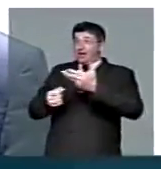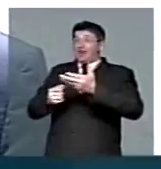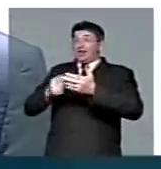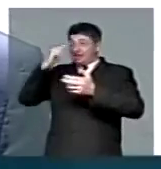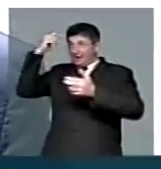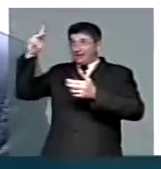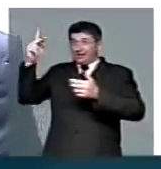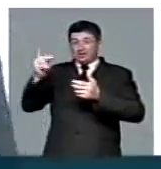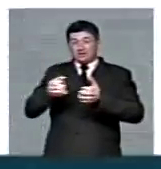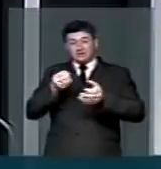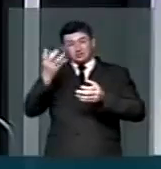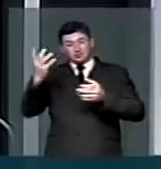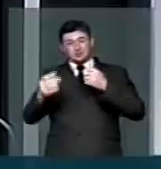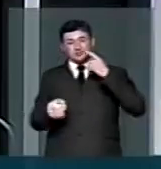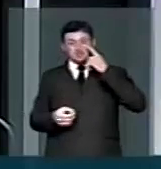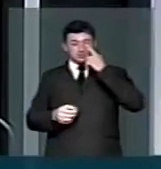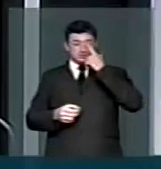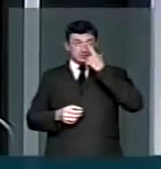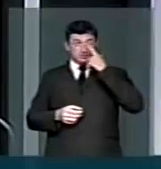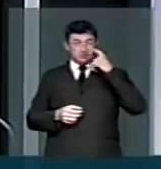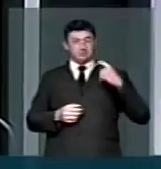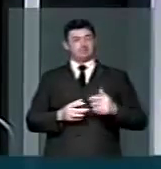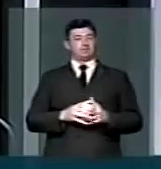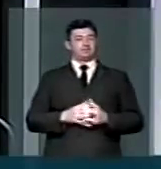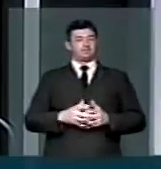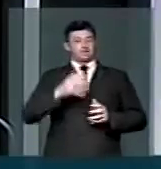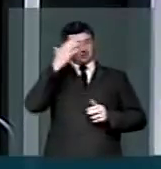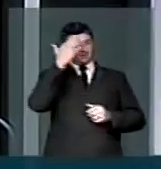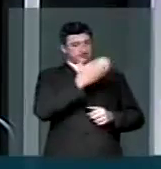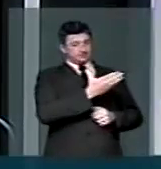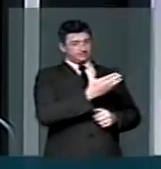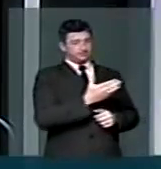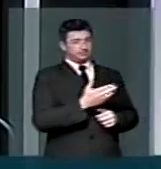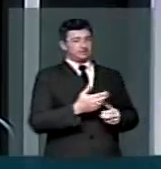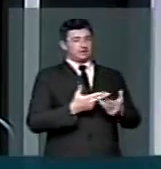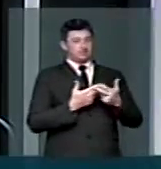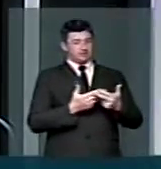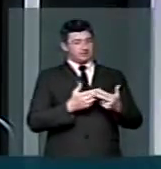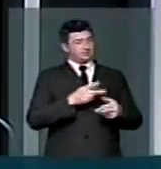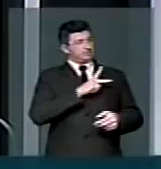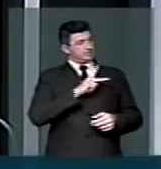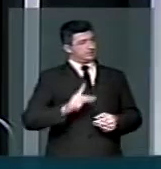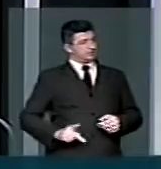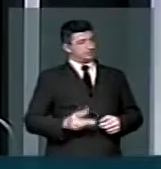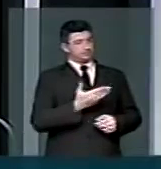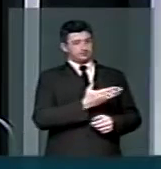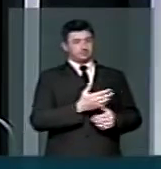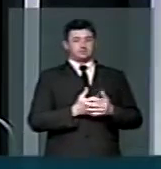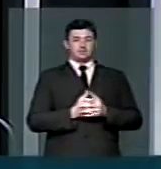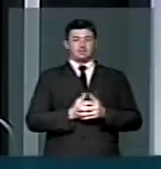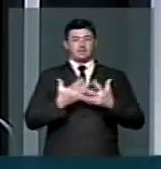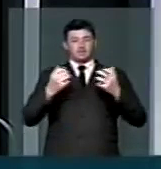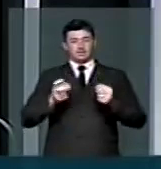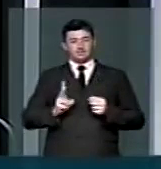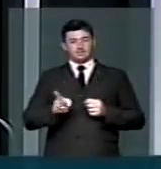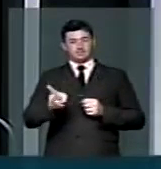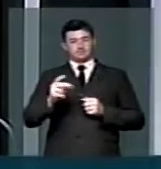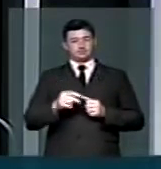Excelência. Muito obrigada, deputado, muito obrigada. Muito obrigada pela tolerância, senhor presidente. Sigamos em